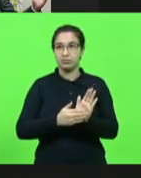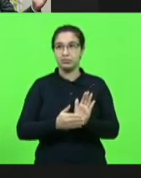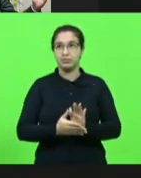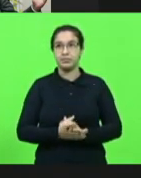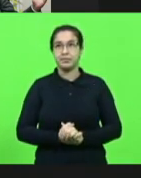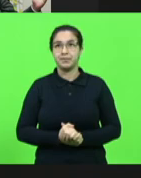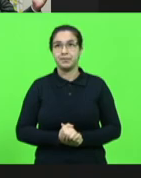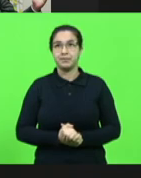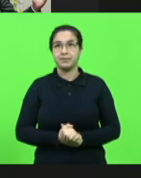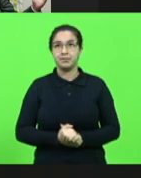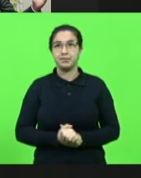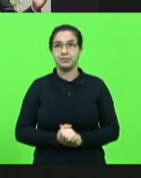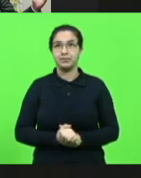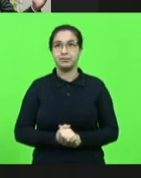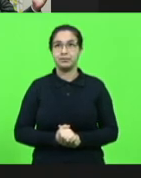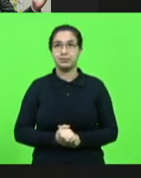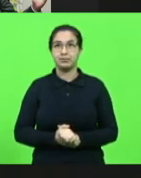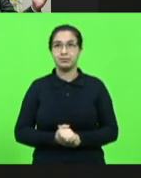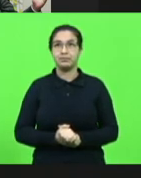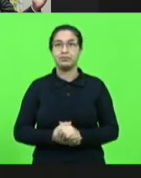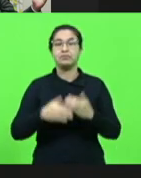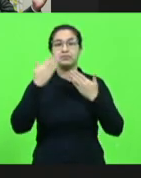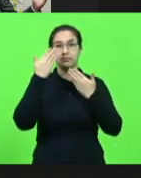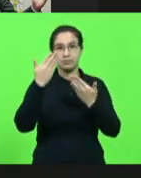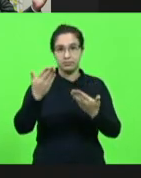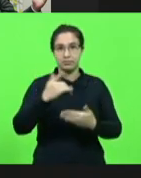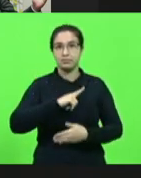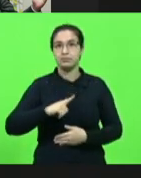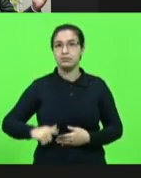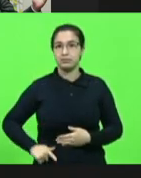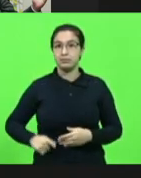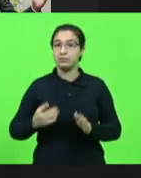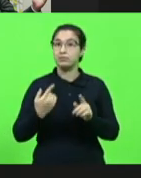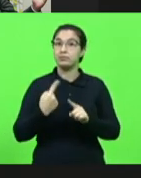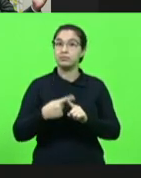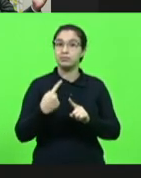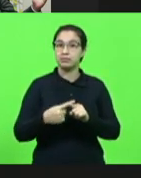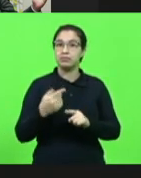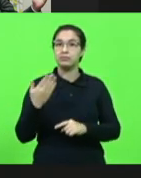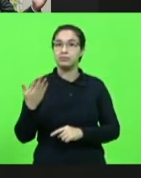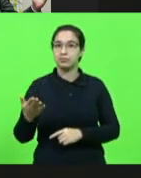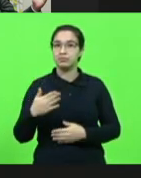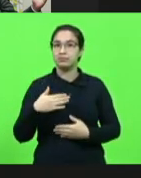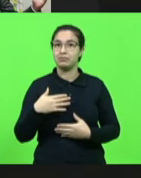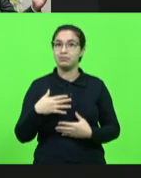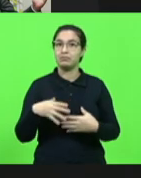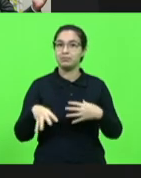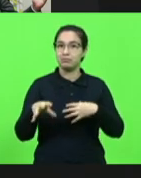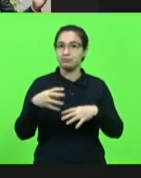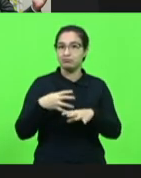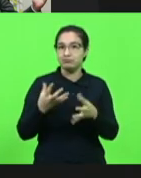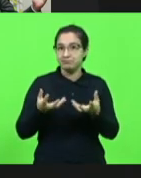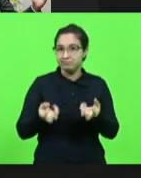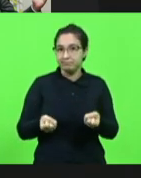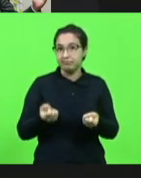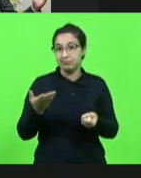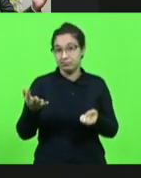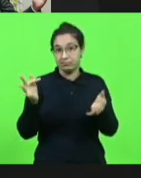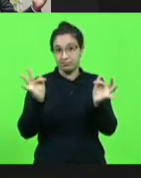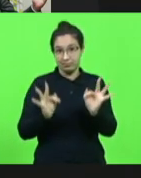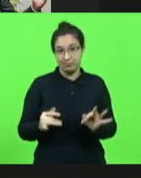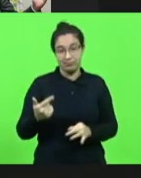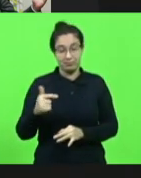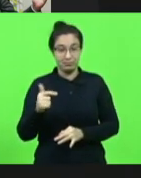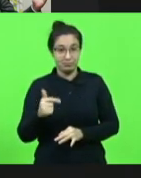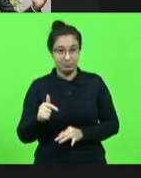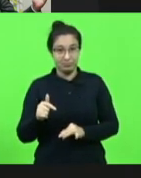bem. Estamos evidenciando e agradecendo o governo, porque se sensibilizou. Eu dei umas apertadinhas aqui, ele não deve ter ficado tão feliz, mas é o meu papel